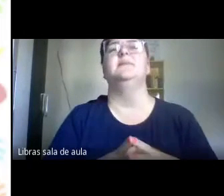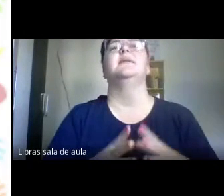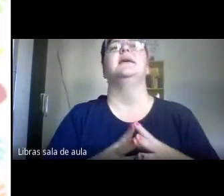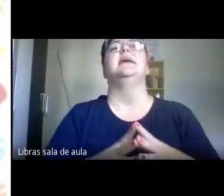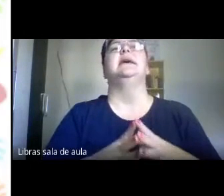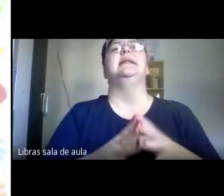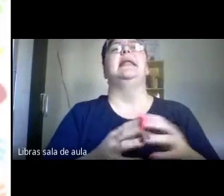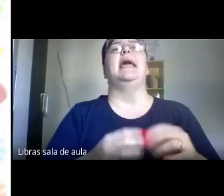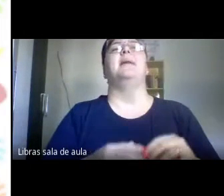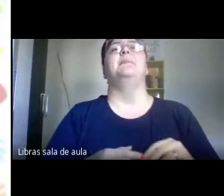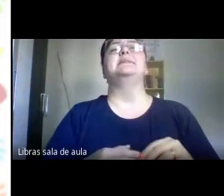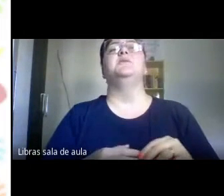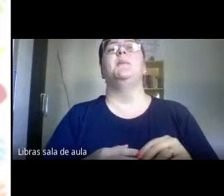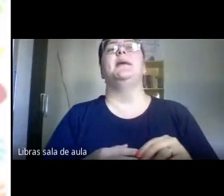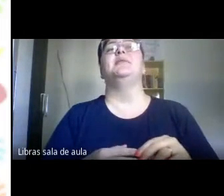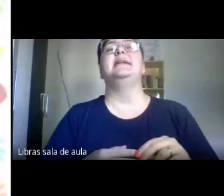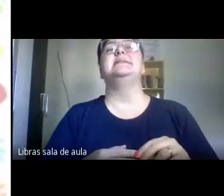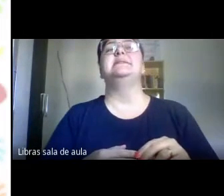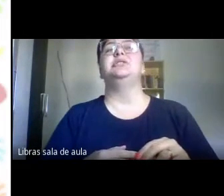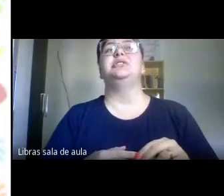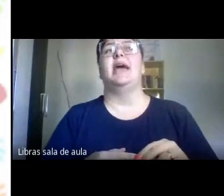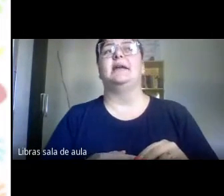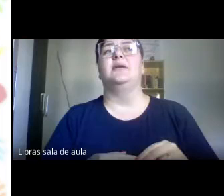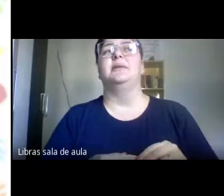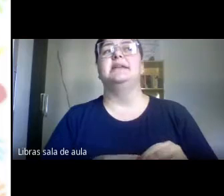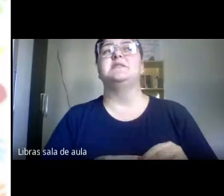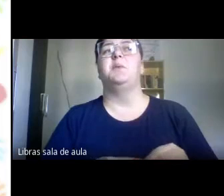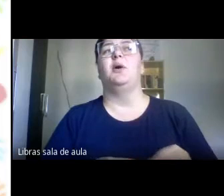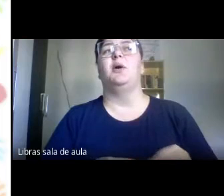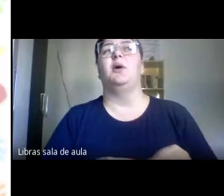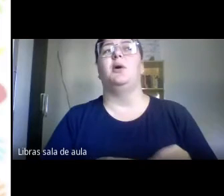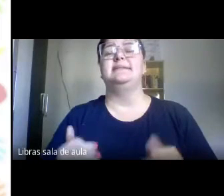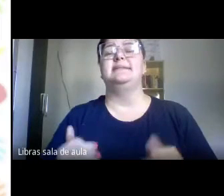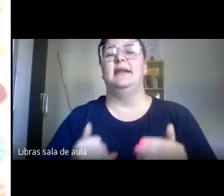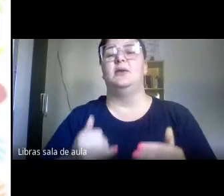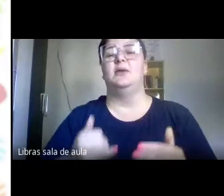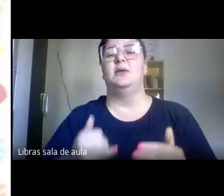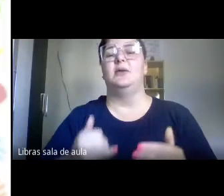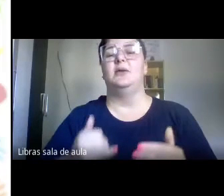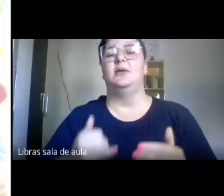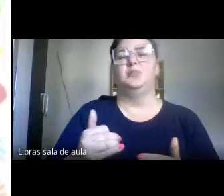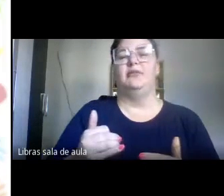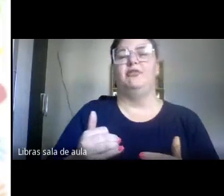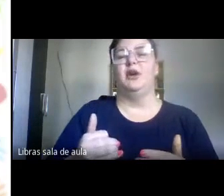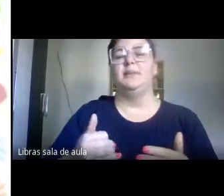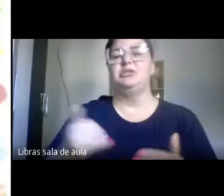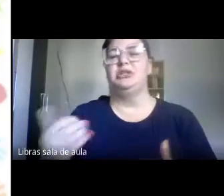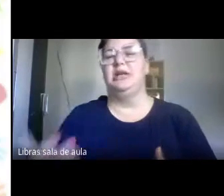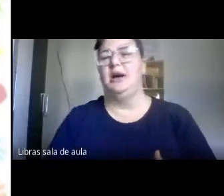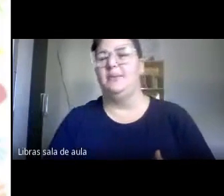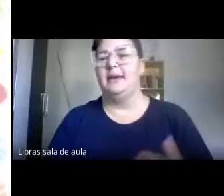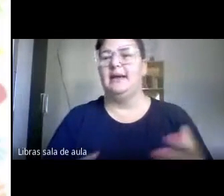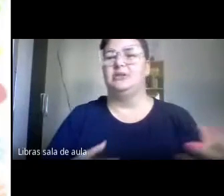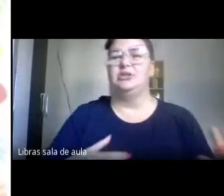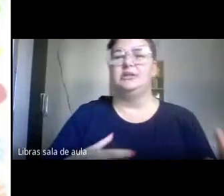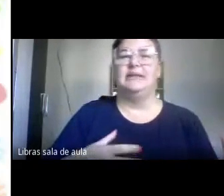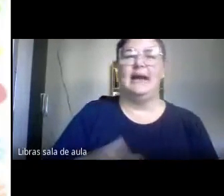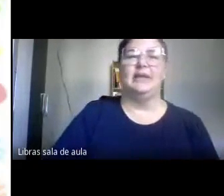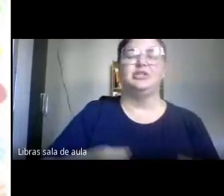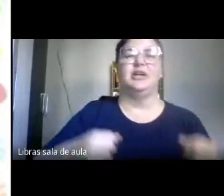conta, né? Mas no momento que eles enxergam que eles podem trazer aquele conteúdo de uma forma